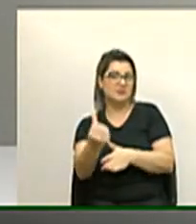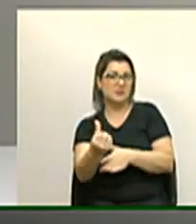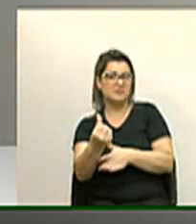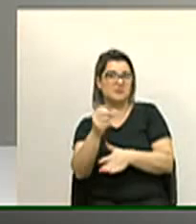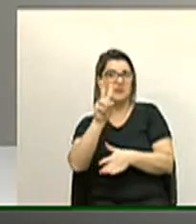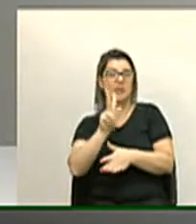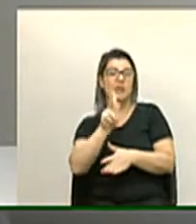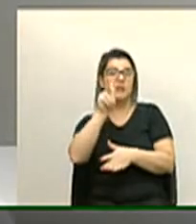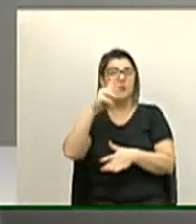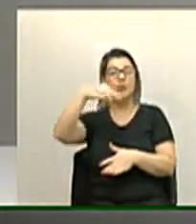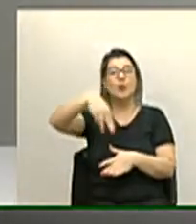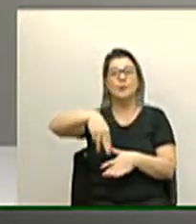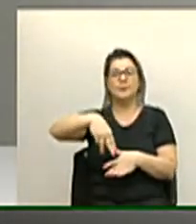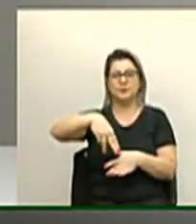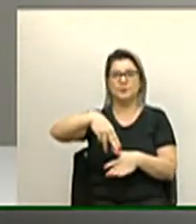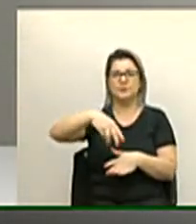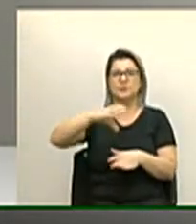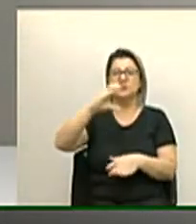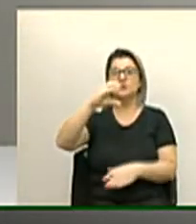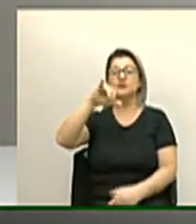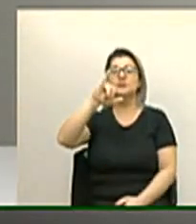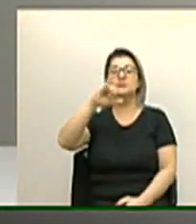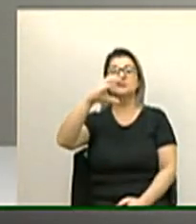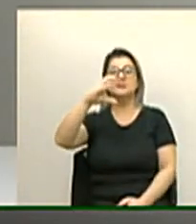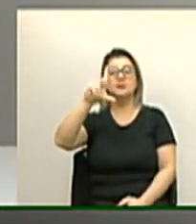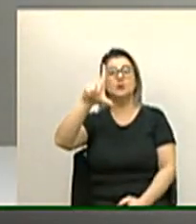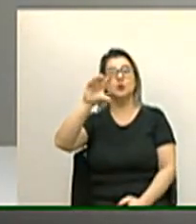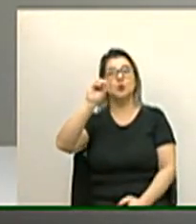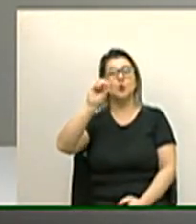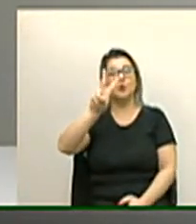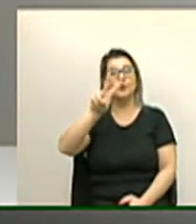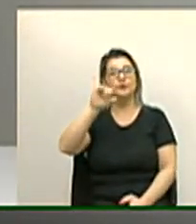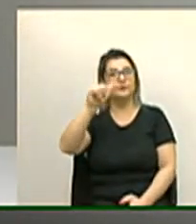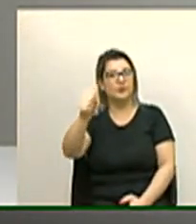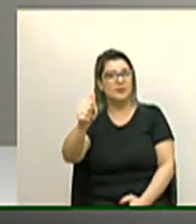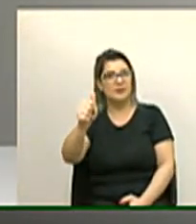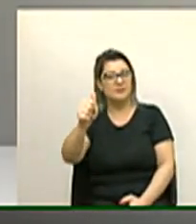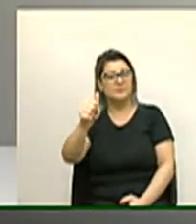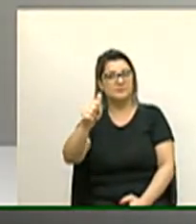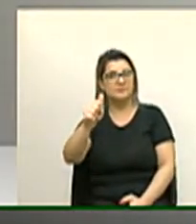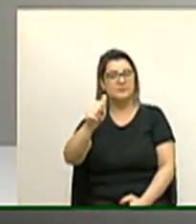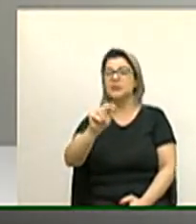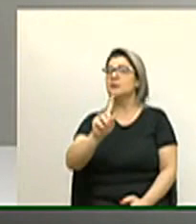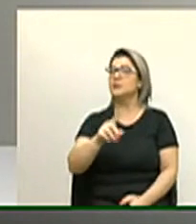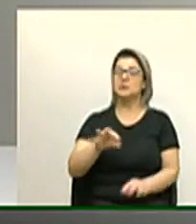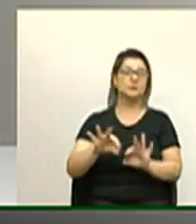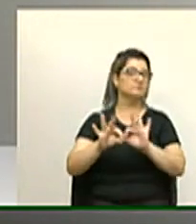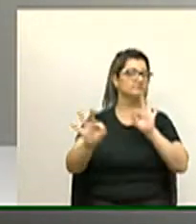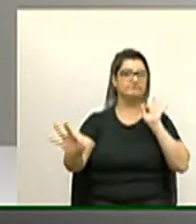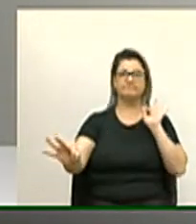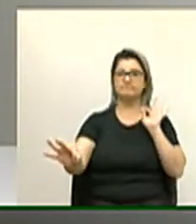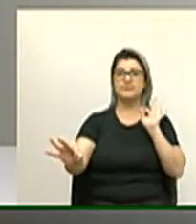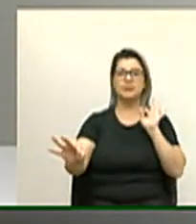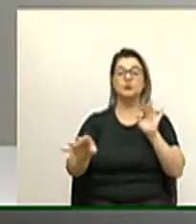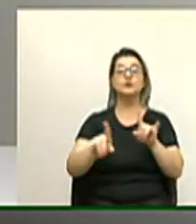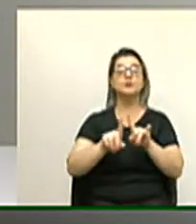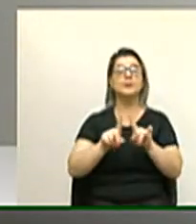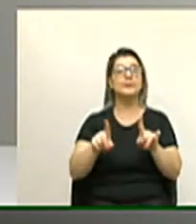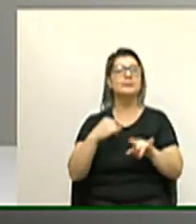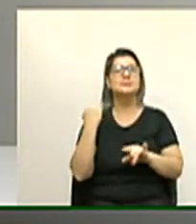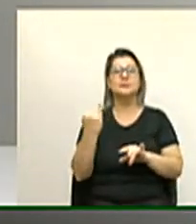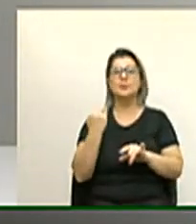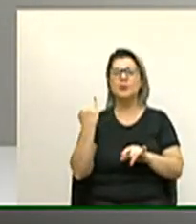ciclovias até o ano de 2028, que não está longe. Isso é importantíssimo também para